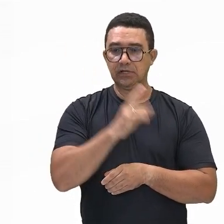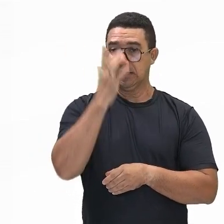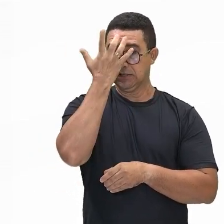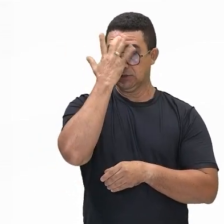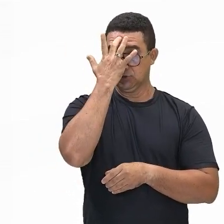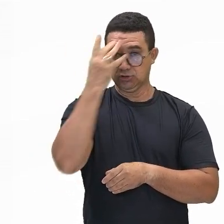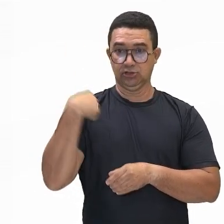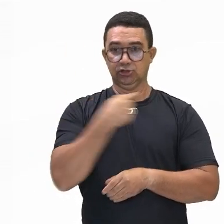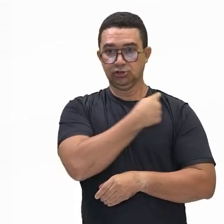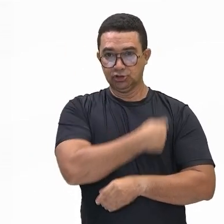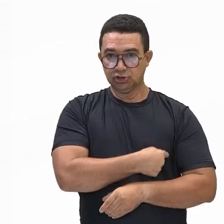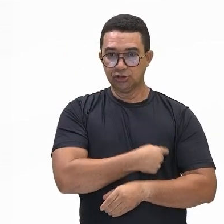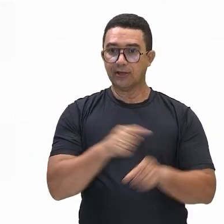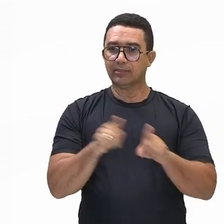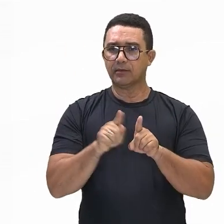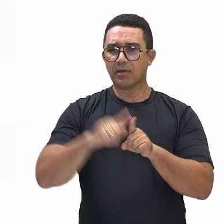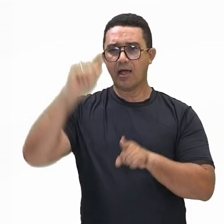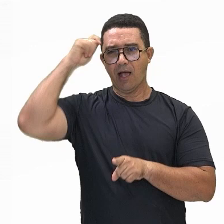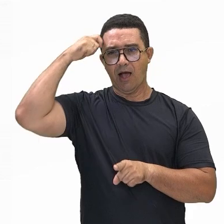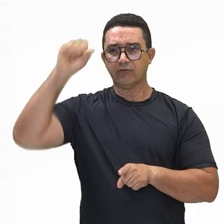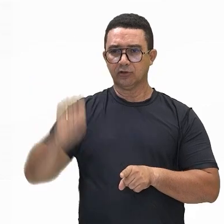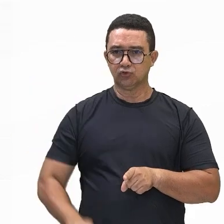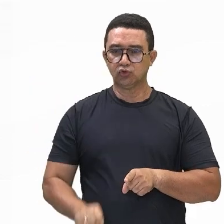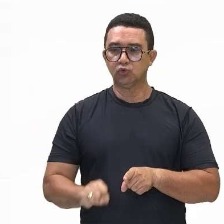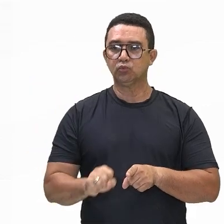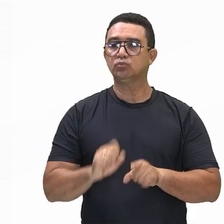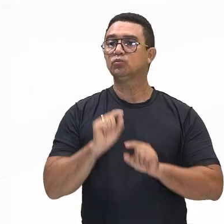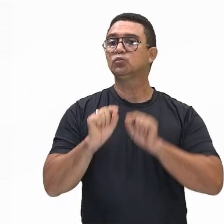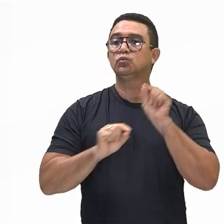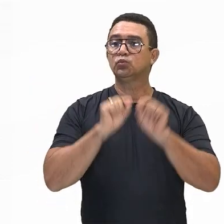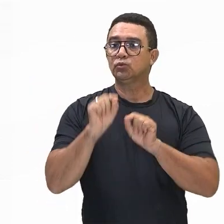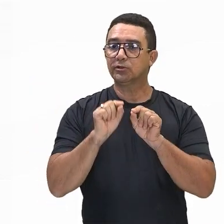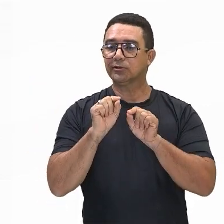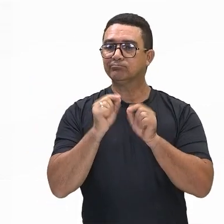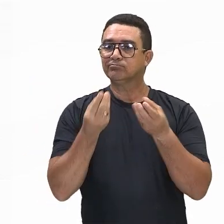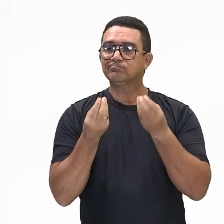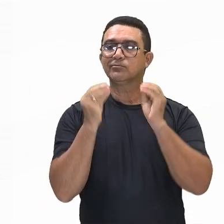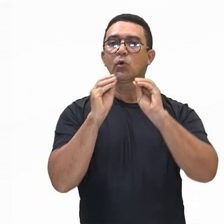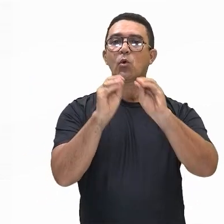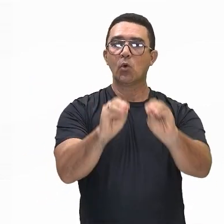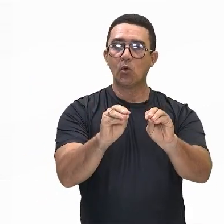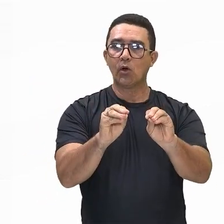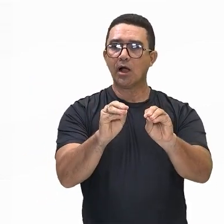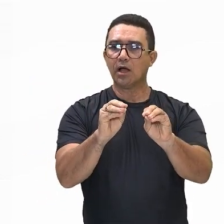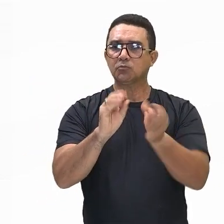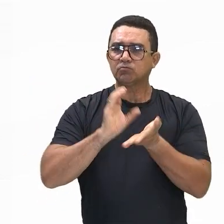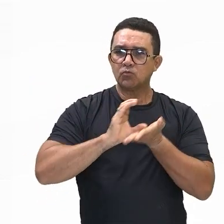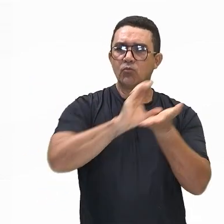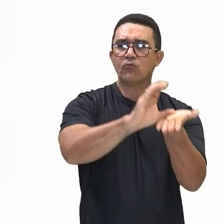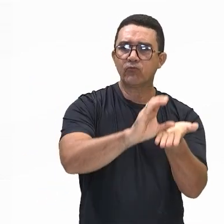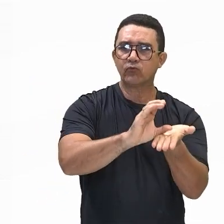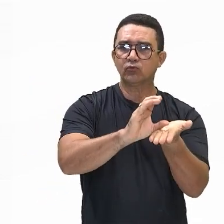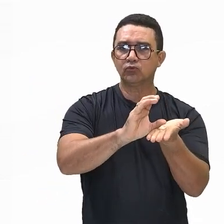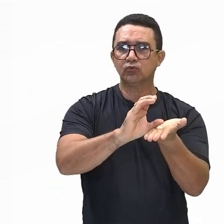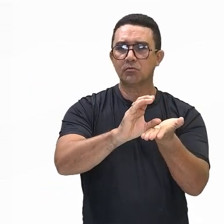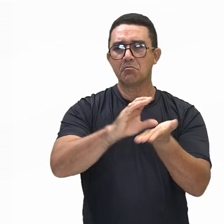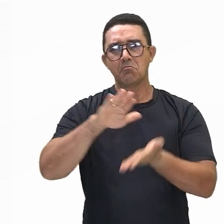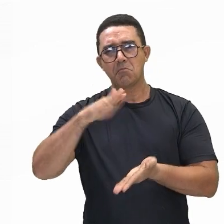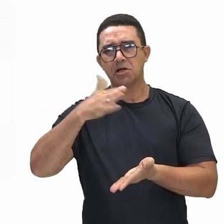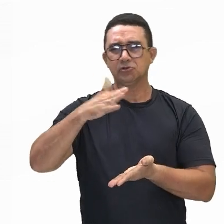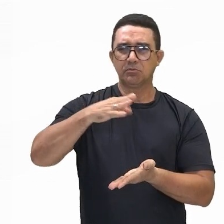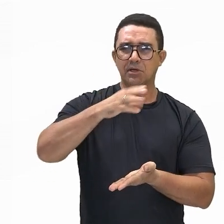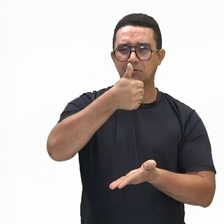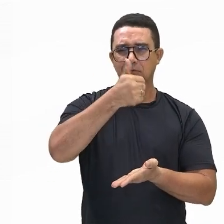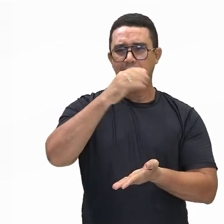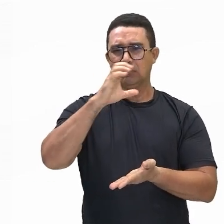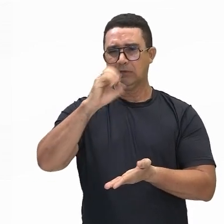Índia, China e a África do Sul, eles acabaram, gente, introduzindo um fundo, né, aí que vai estar em torno